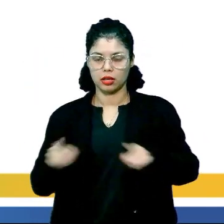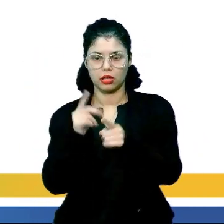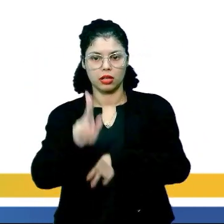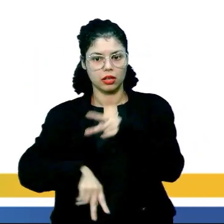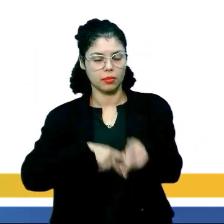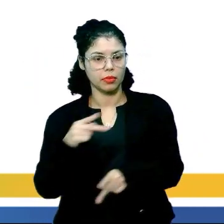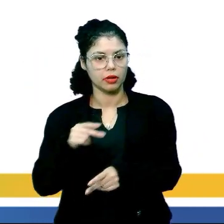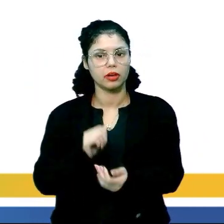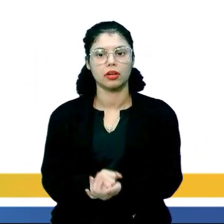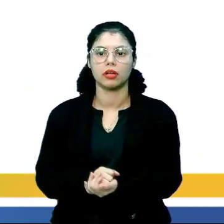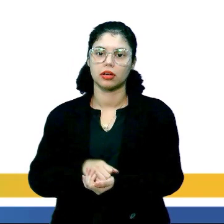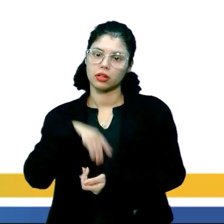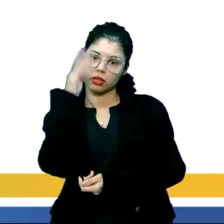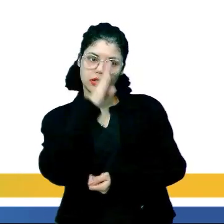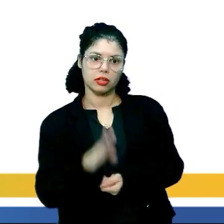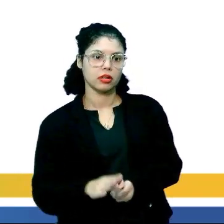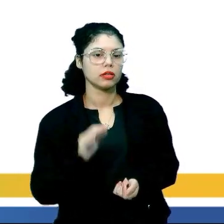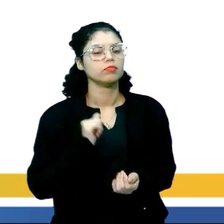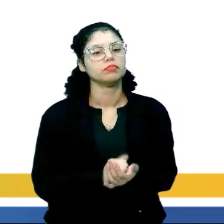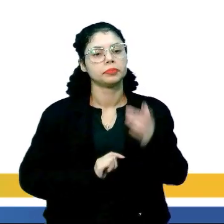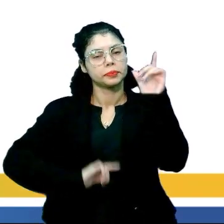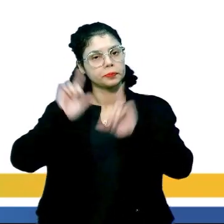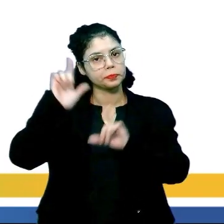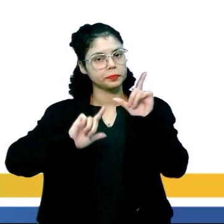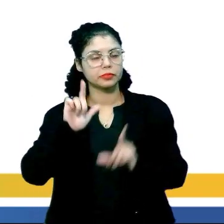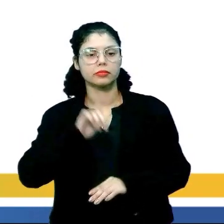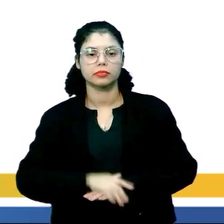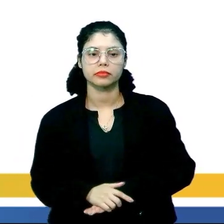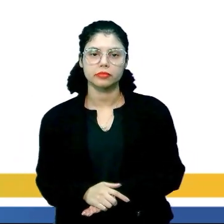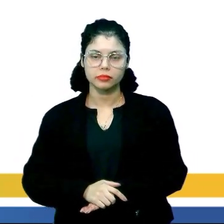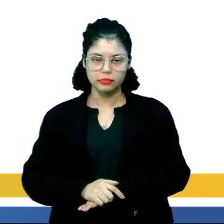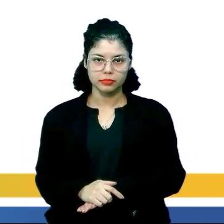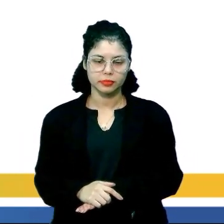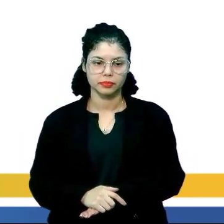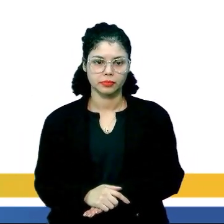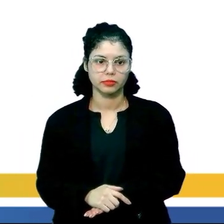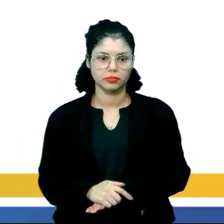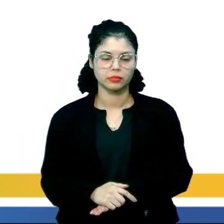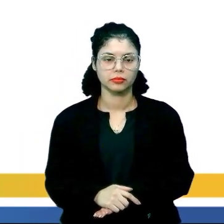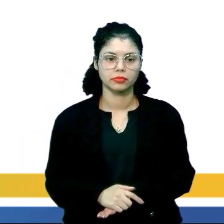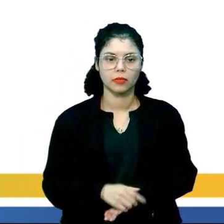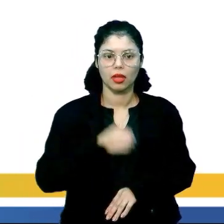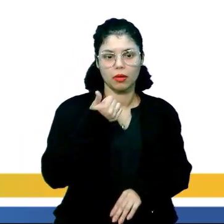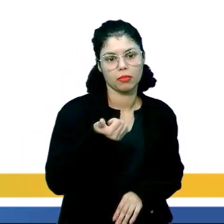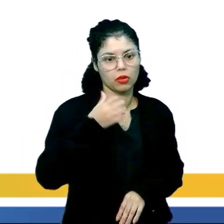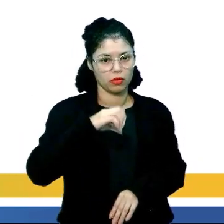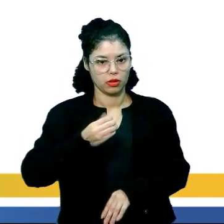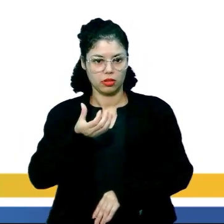consolidado no Festival de Música Popular Brasileira da TV Record. Em